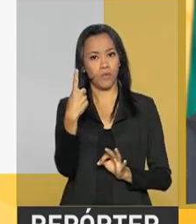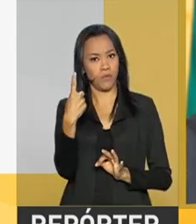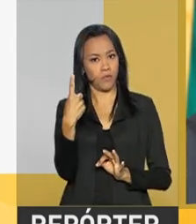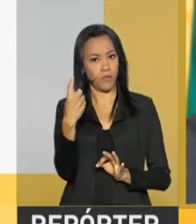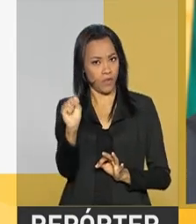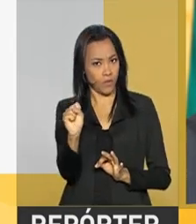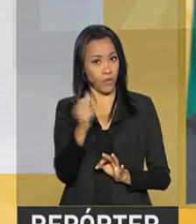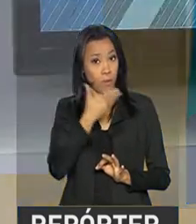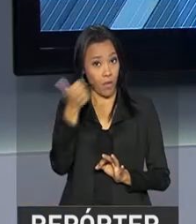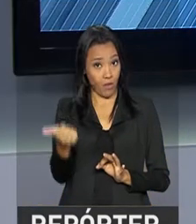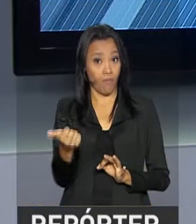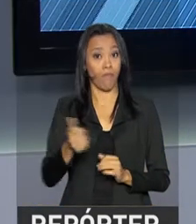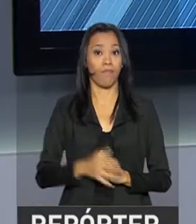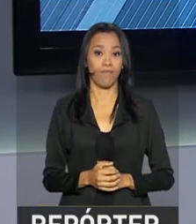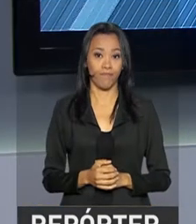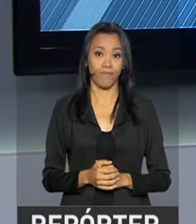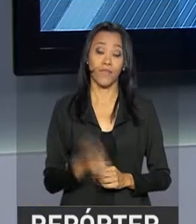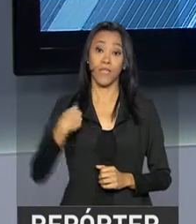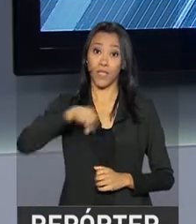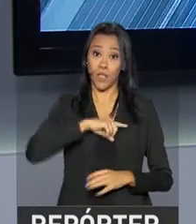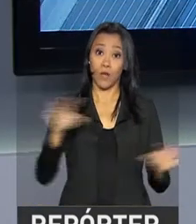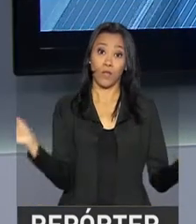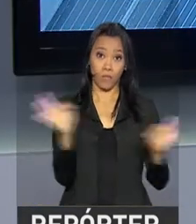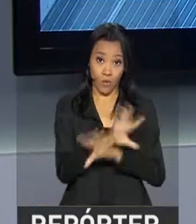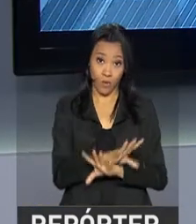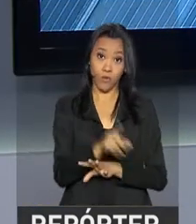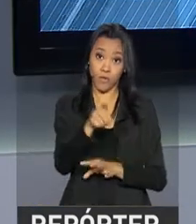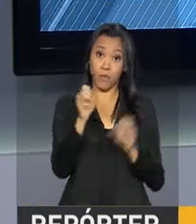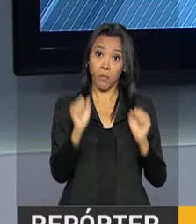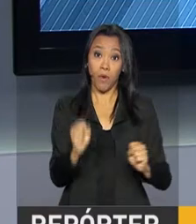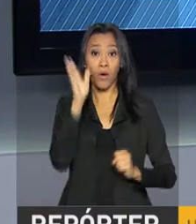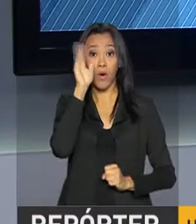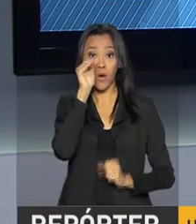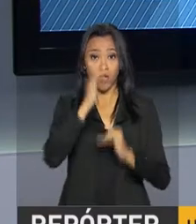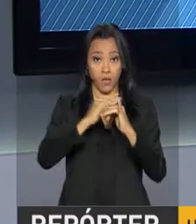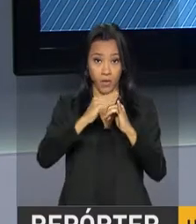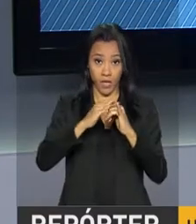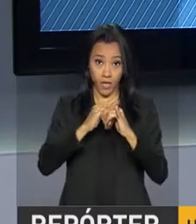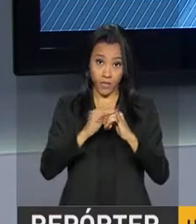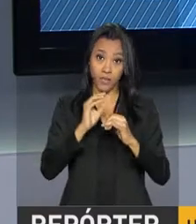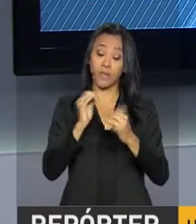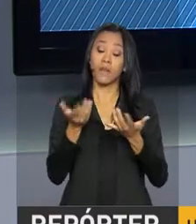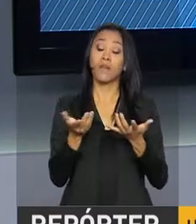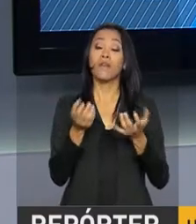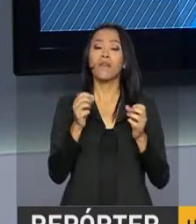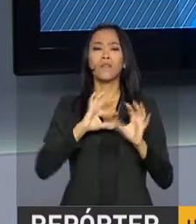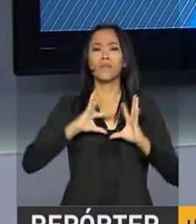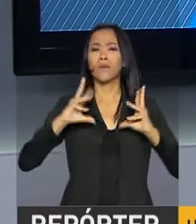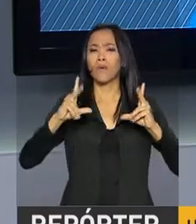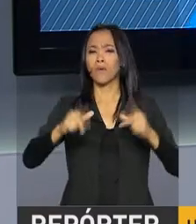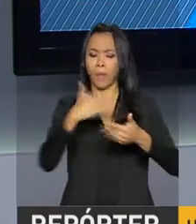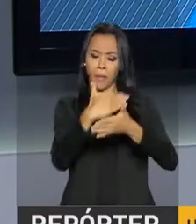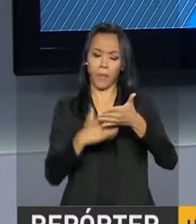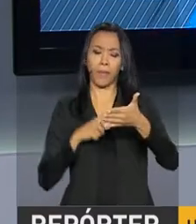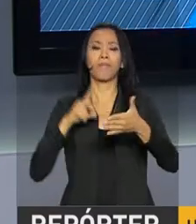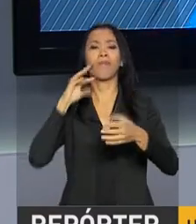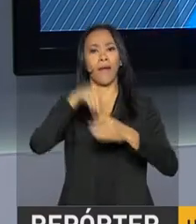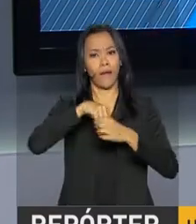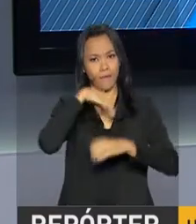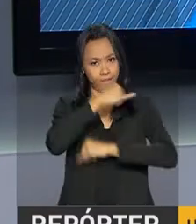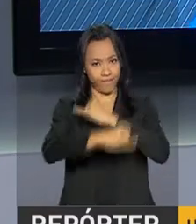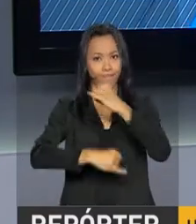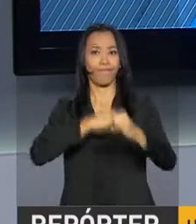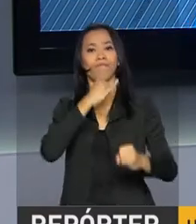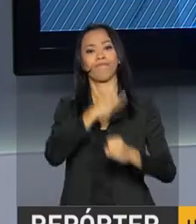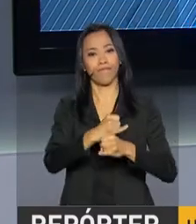melhor nós ficamos por aqui você pode rever as reportagens no youtube e toda nossa programação também está na